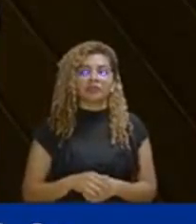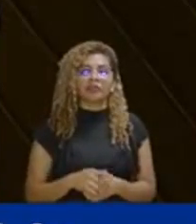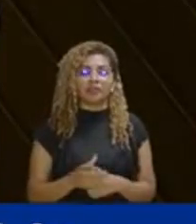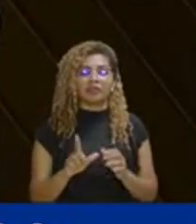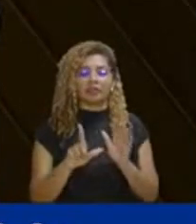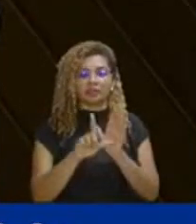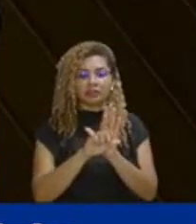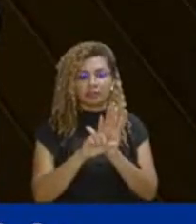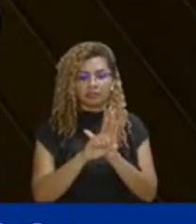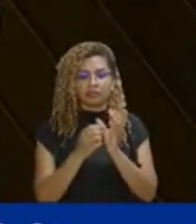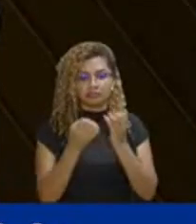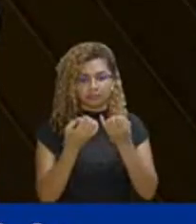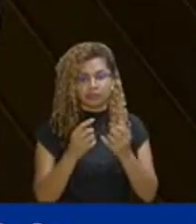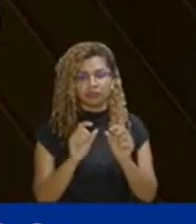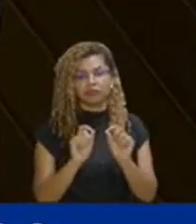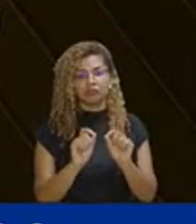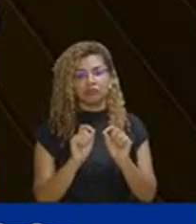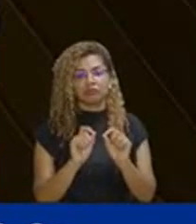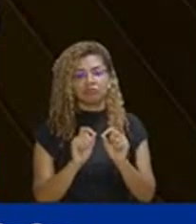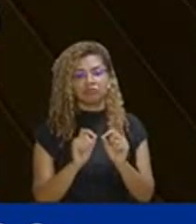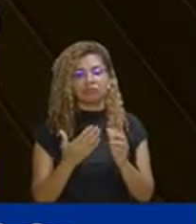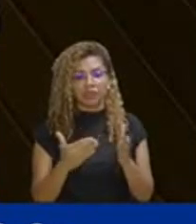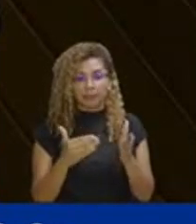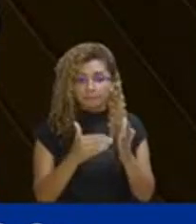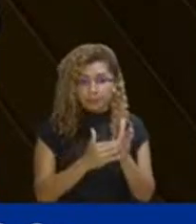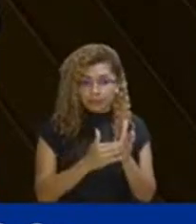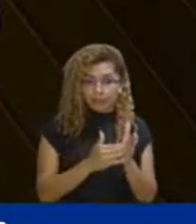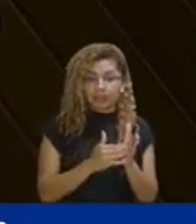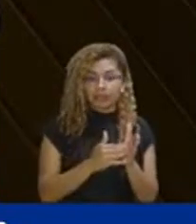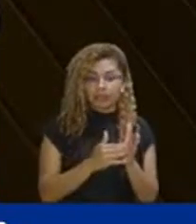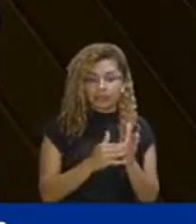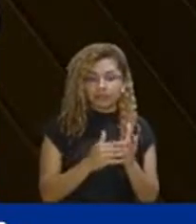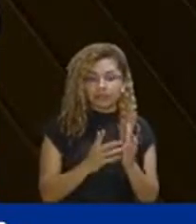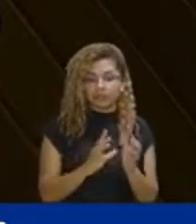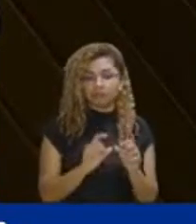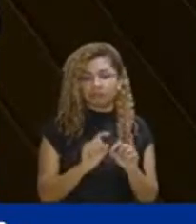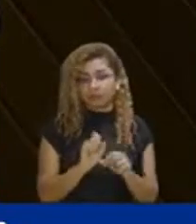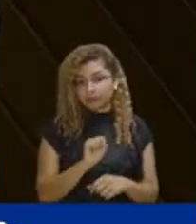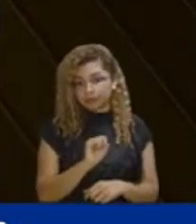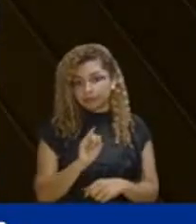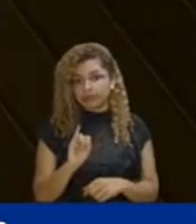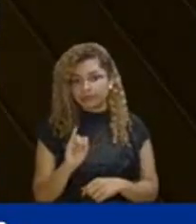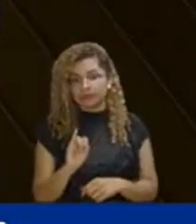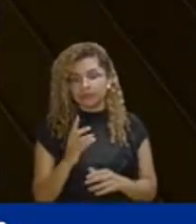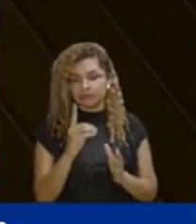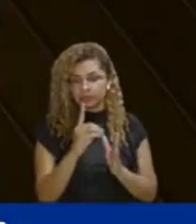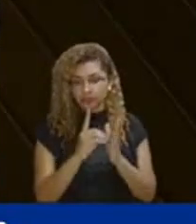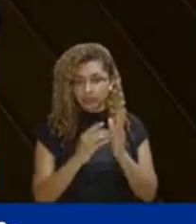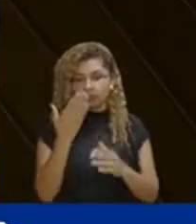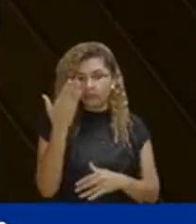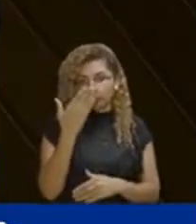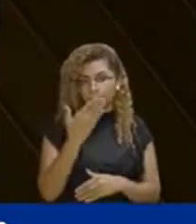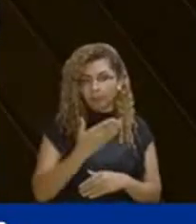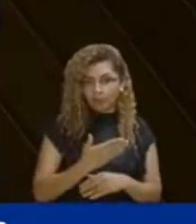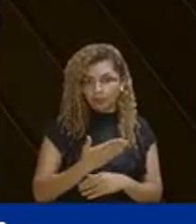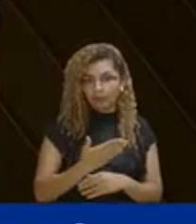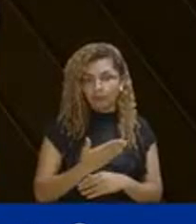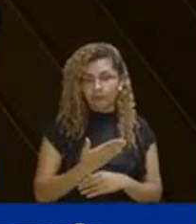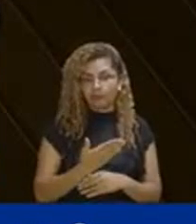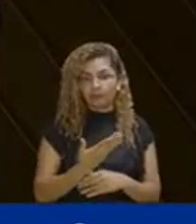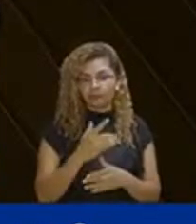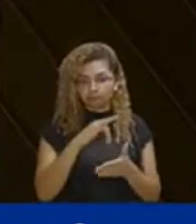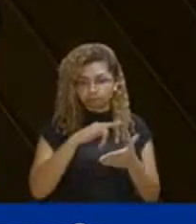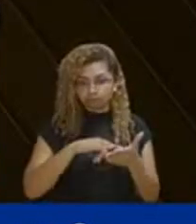que, decorrido o prazo para contestação, se não se tratar apenas de matéria de direito e a prova protestada